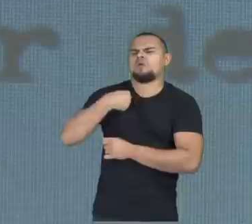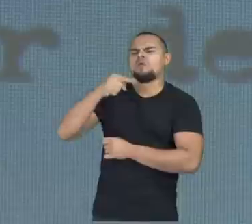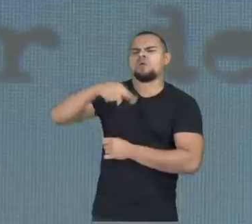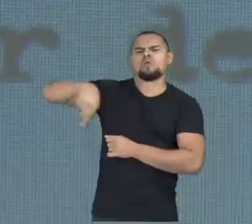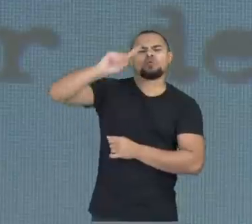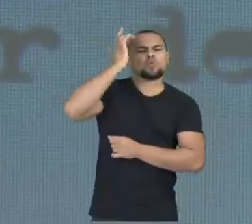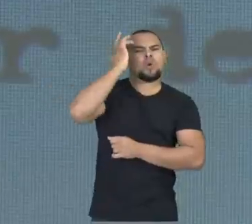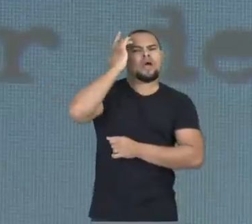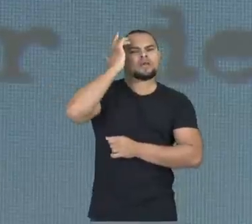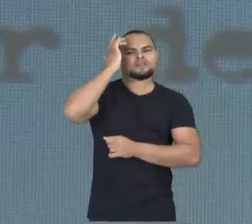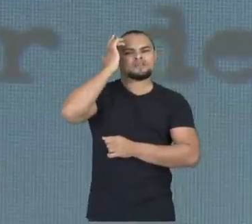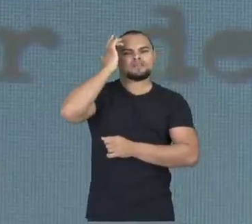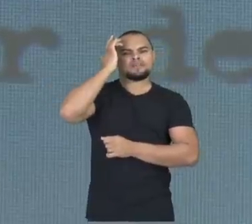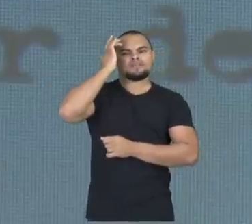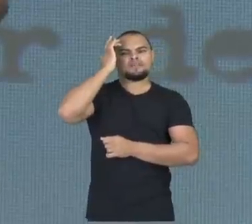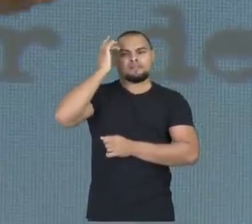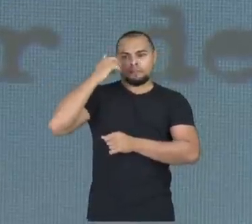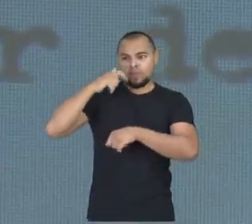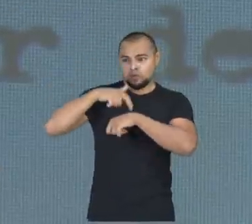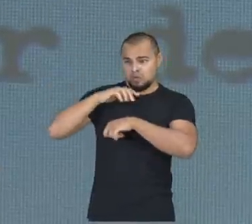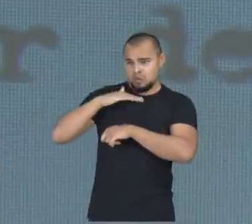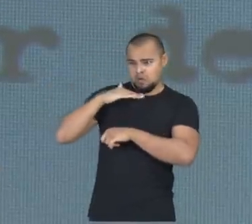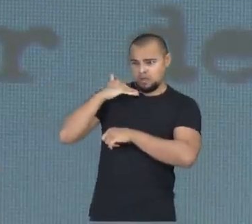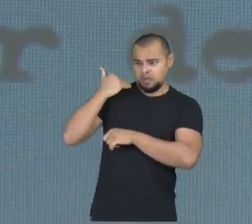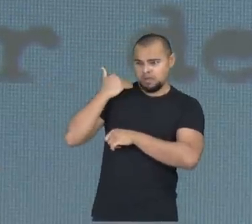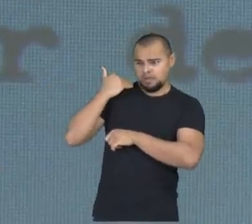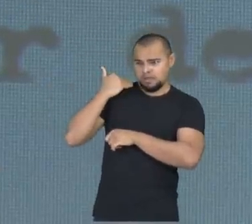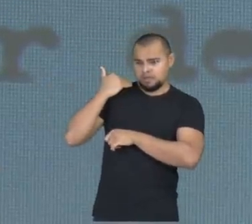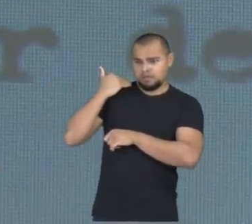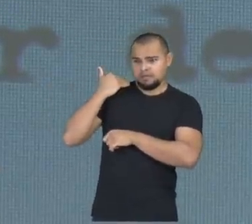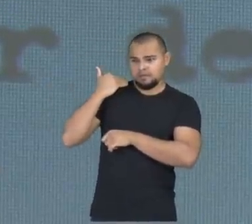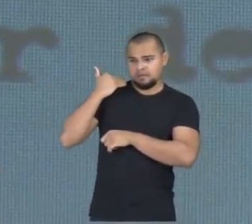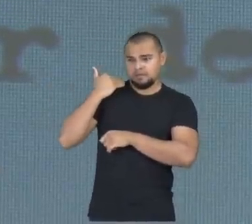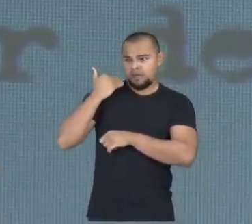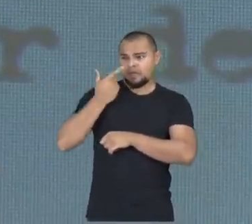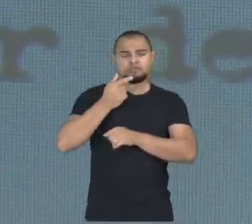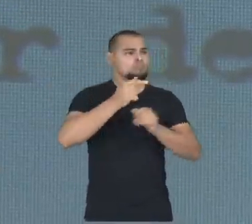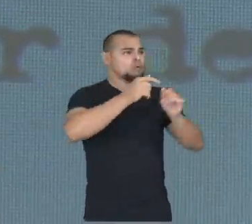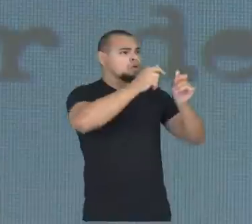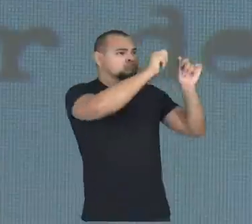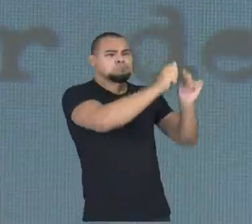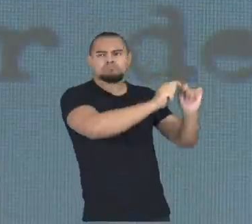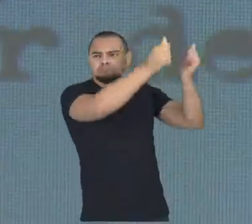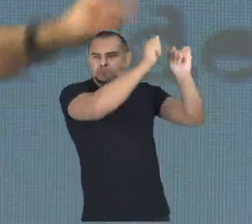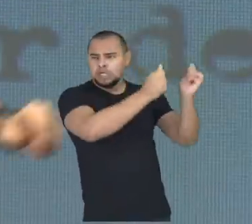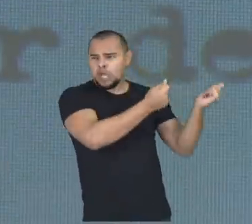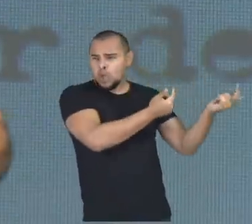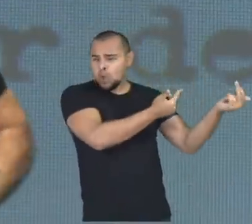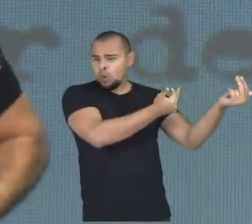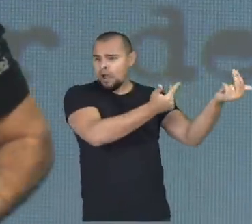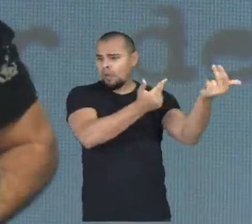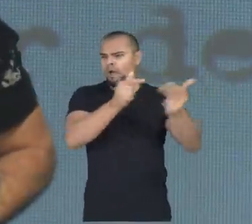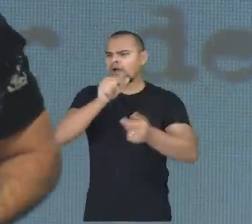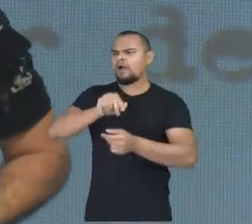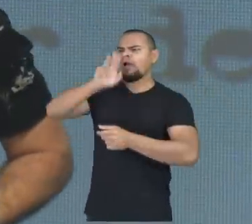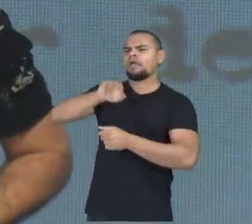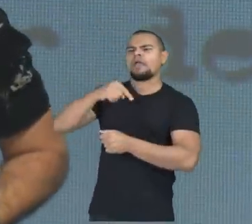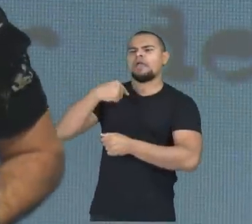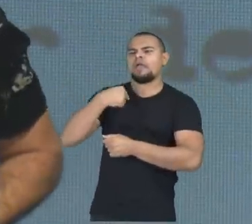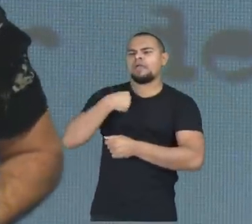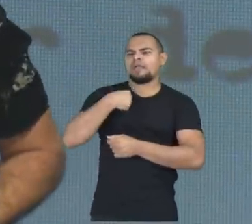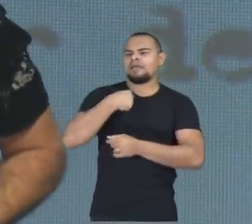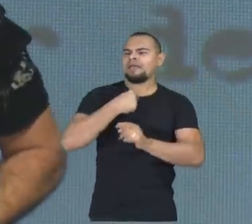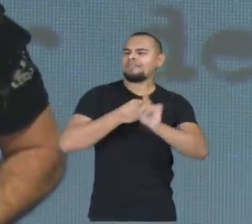no futuro, quando eu sair daqui, que vai representar mais uma dessas divindades que estão aqui colocadas nesta pedra, em